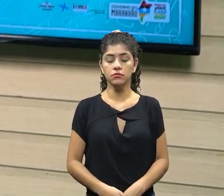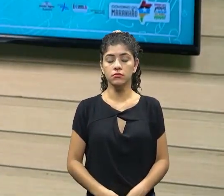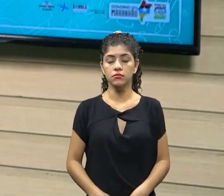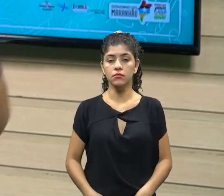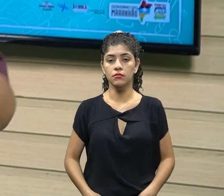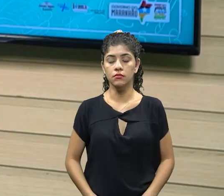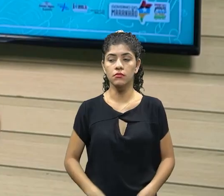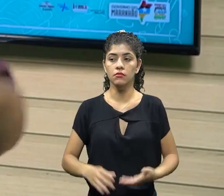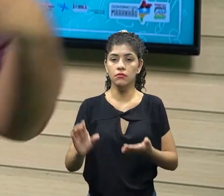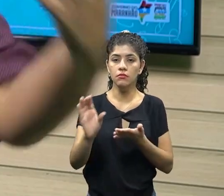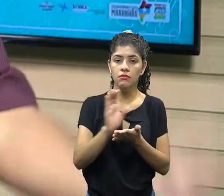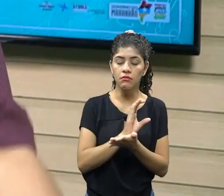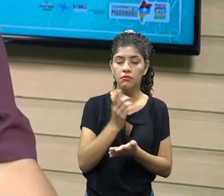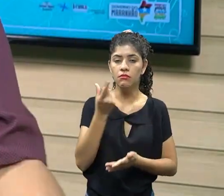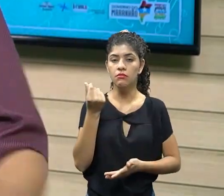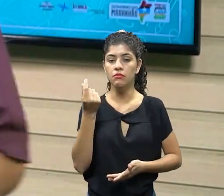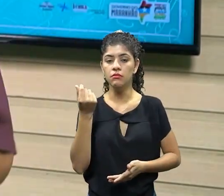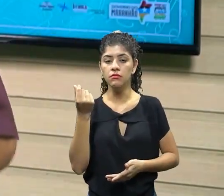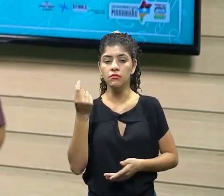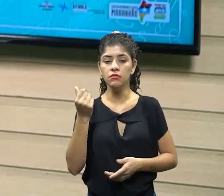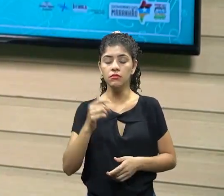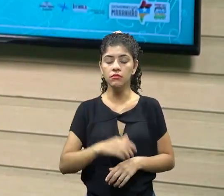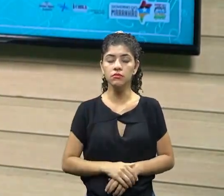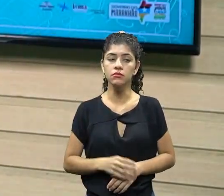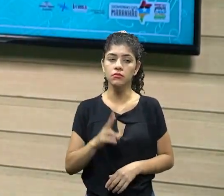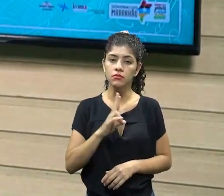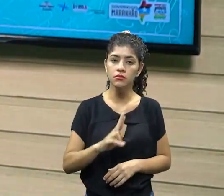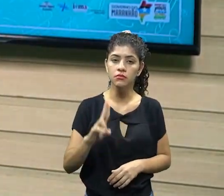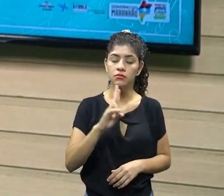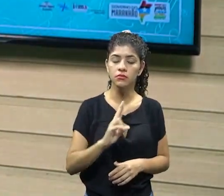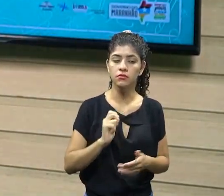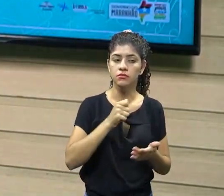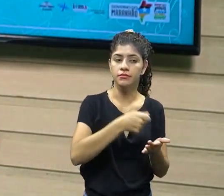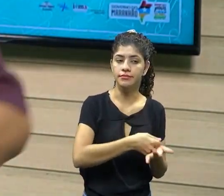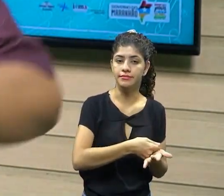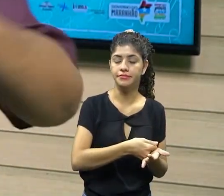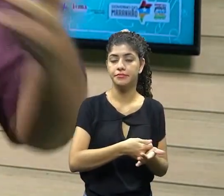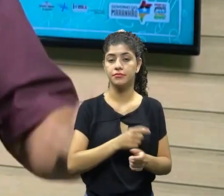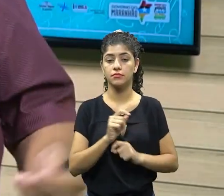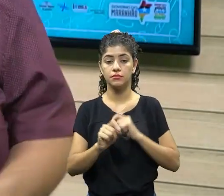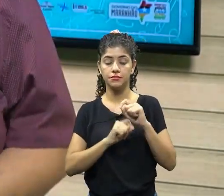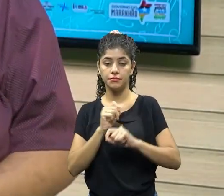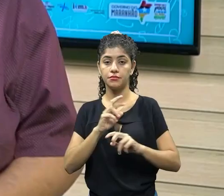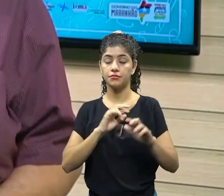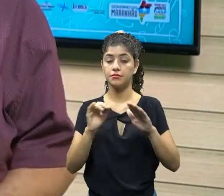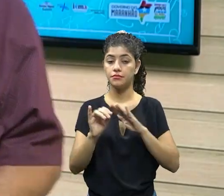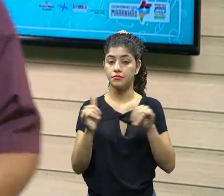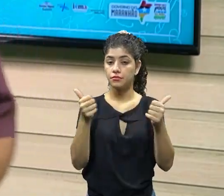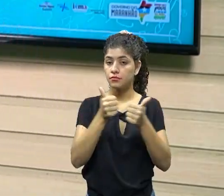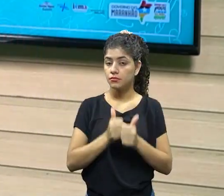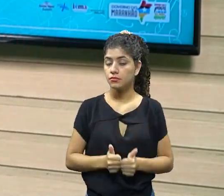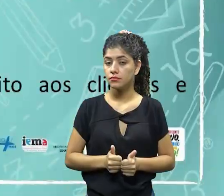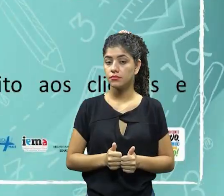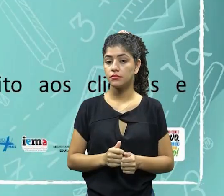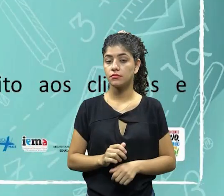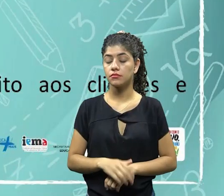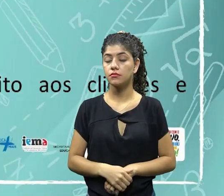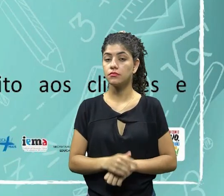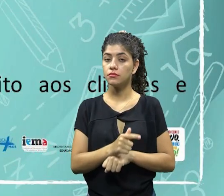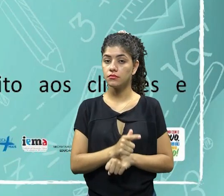recebendo esse dinheiro e aplicando é análise, é da questão e é da área da gestão financeira.